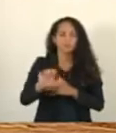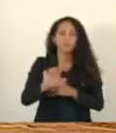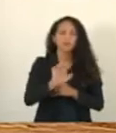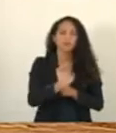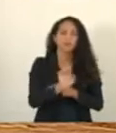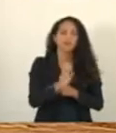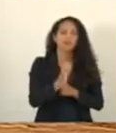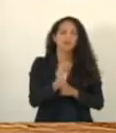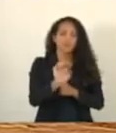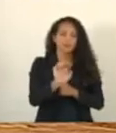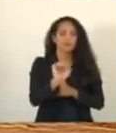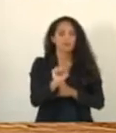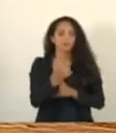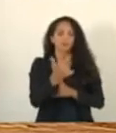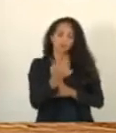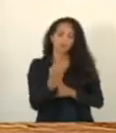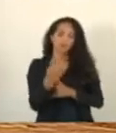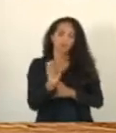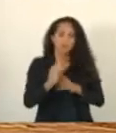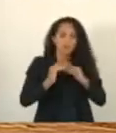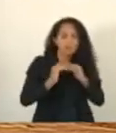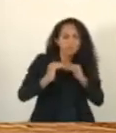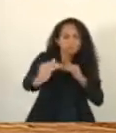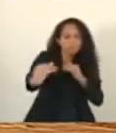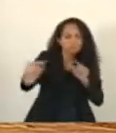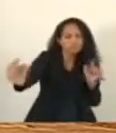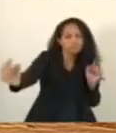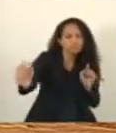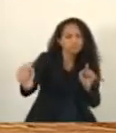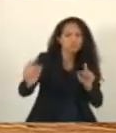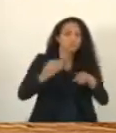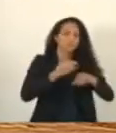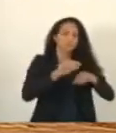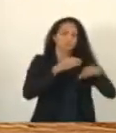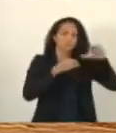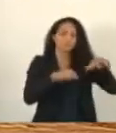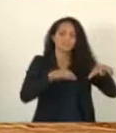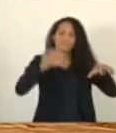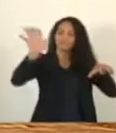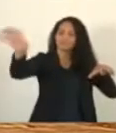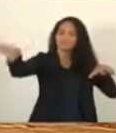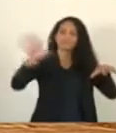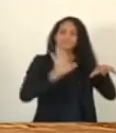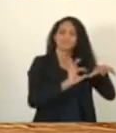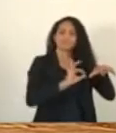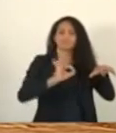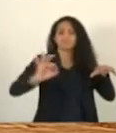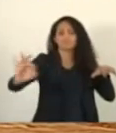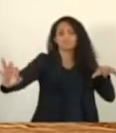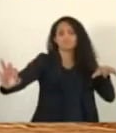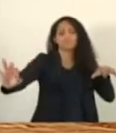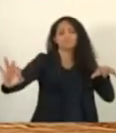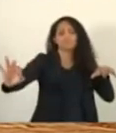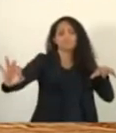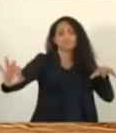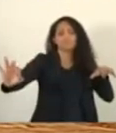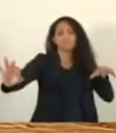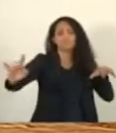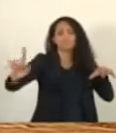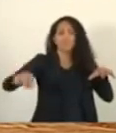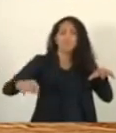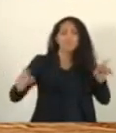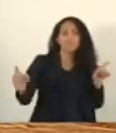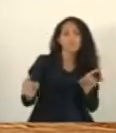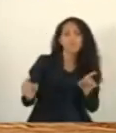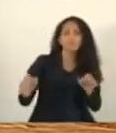especial que a gente está falando, que é um trecho pequeno de São Jorge de Tiradentes até Linhares, não vai comprometer